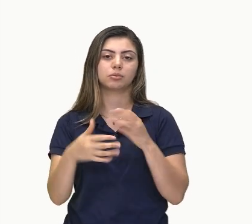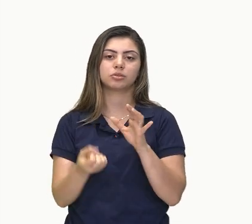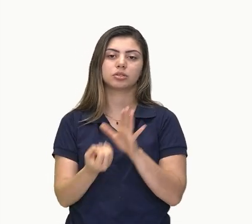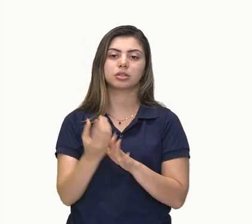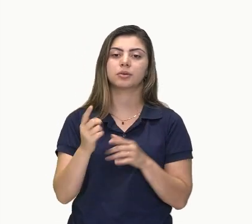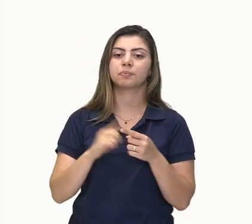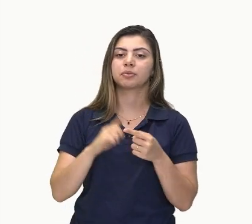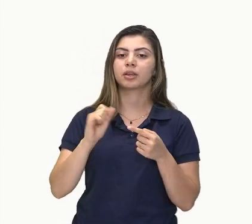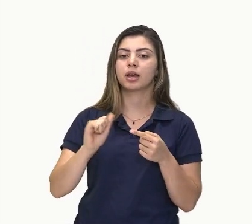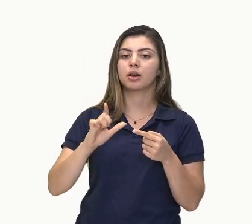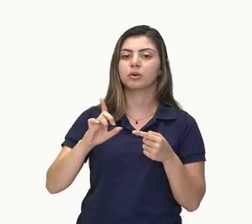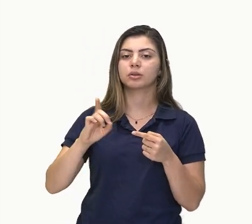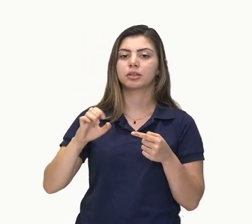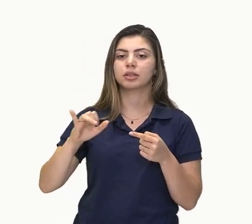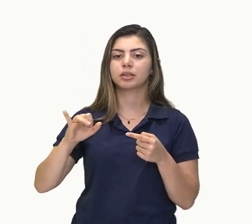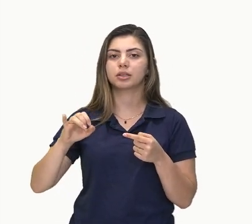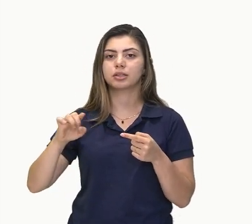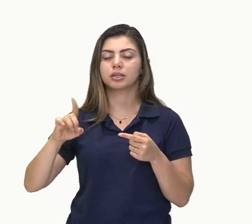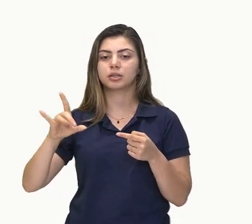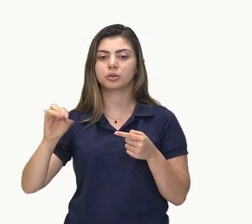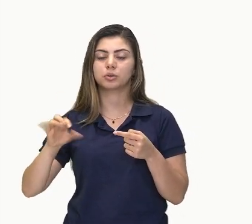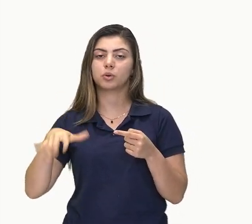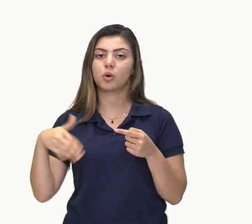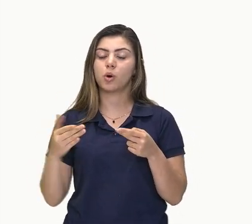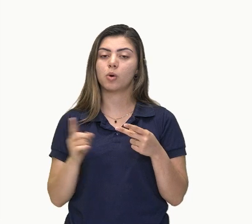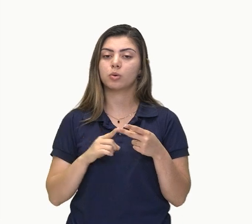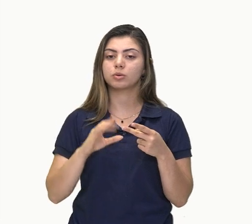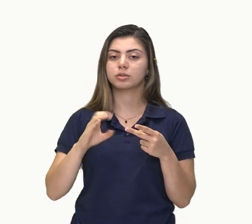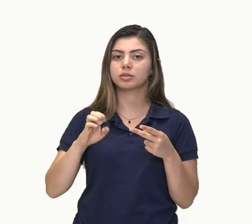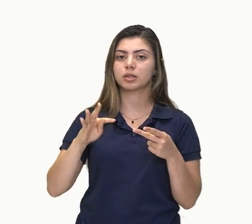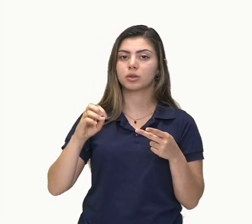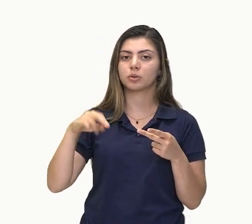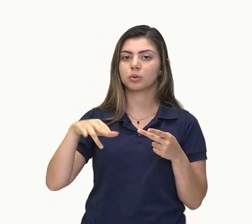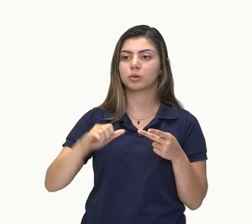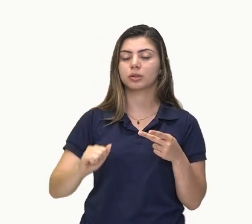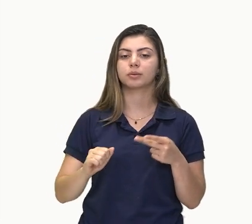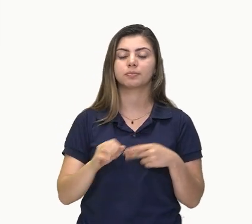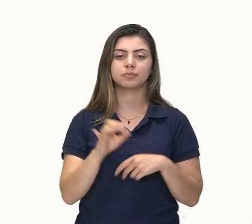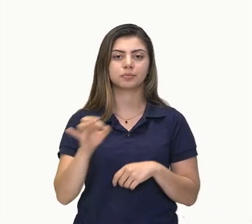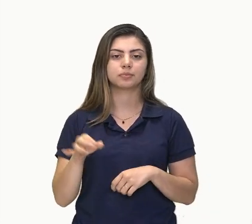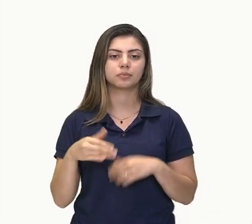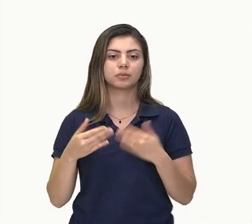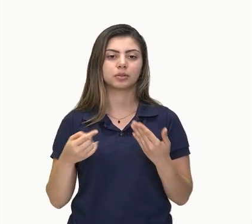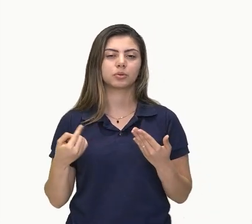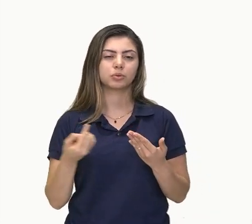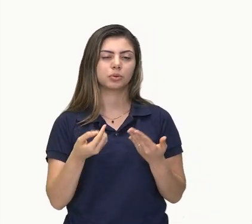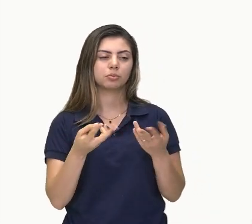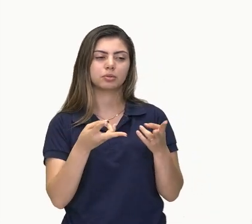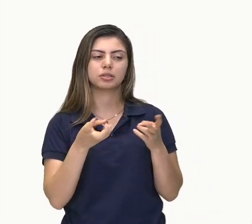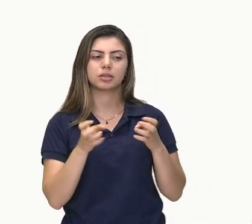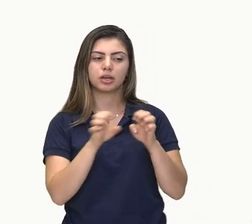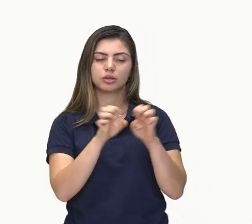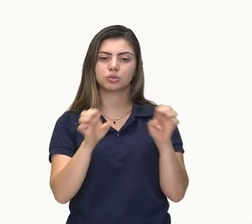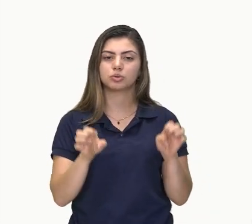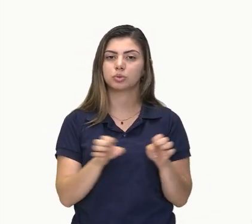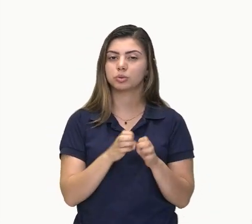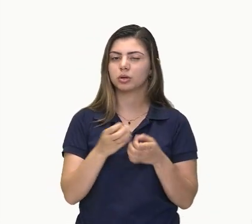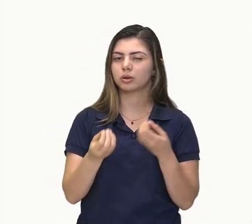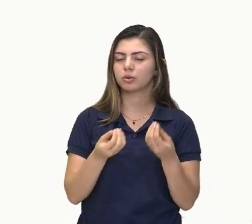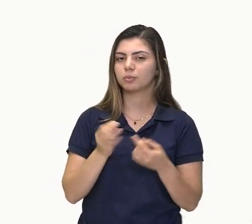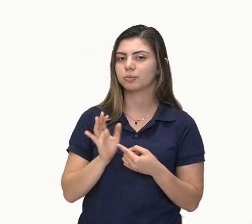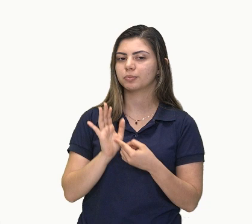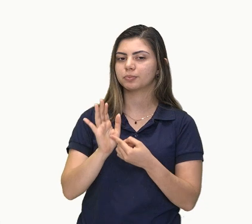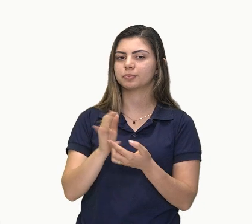aldeído ou uma cetona. Então, nós vamos estar olhando essas estruturas e como elas podem aparecer.